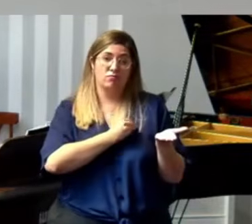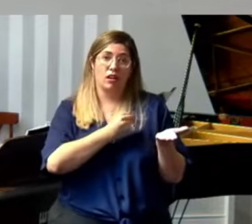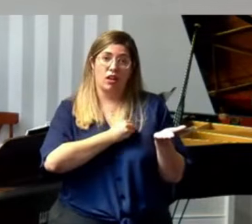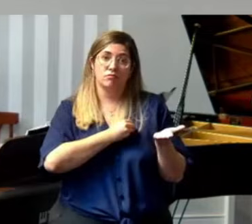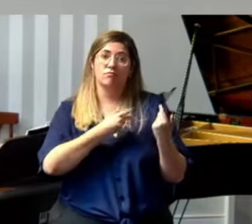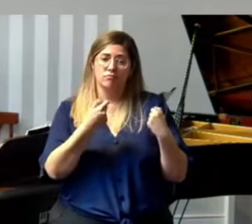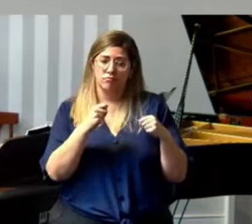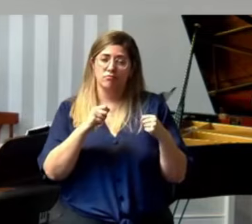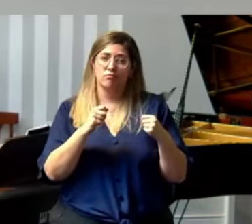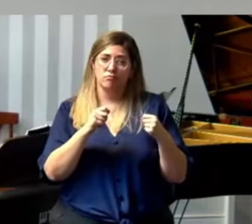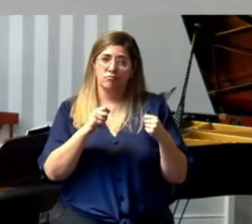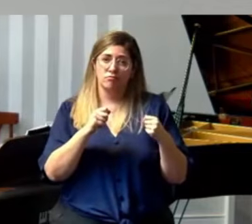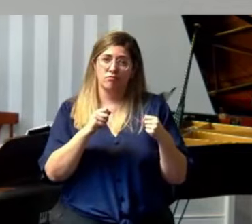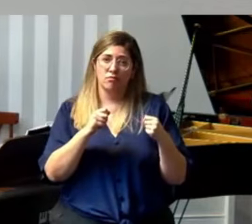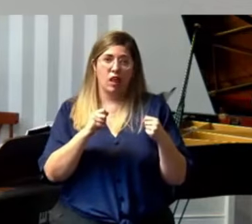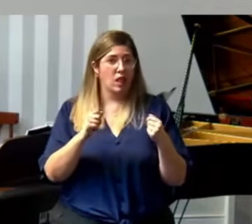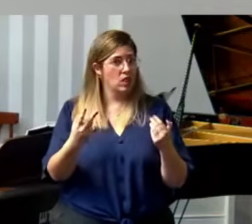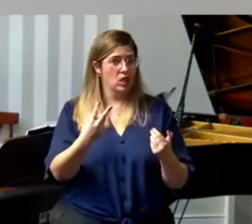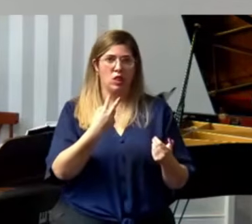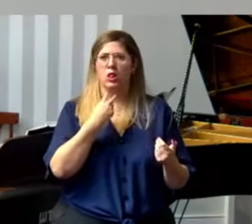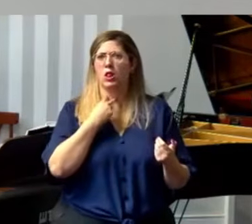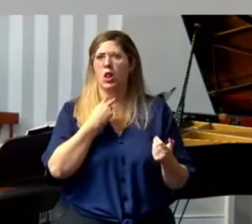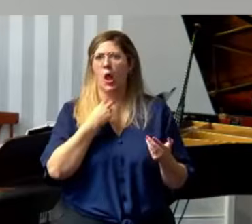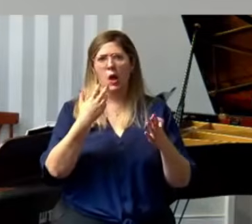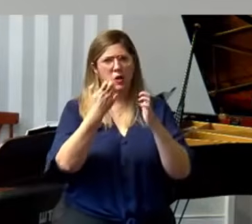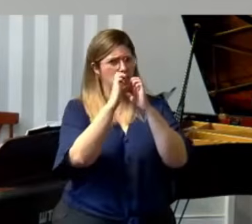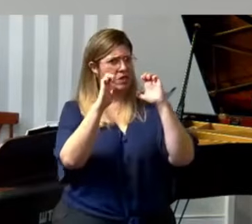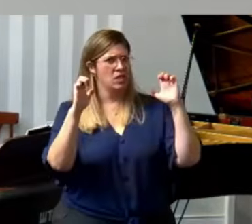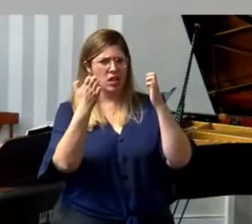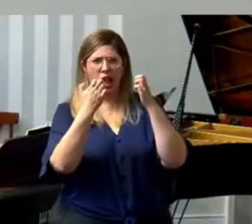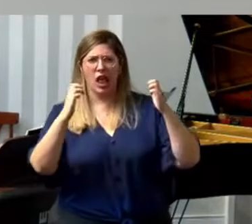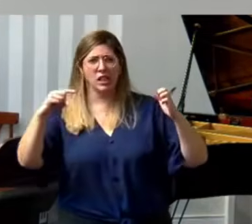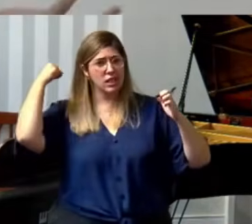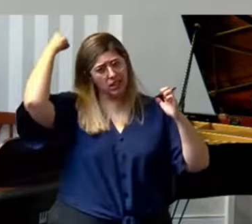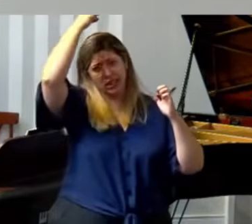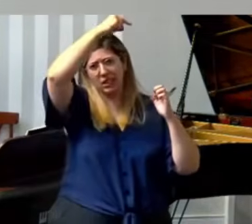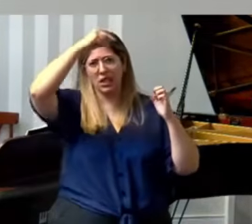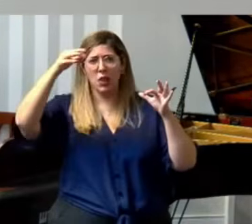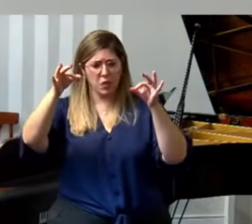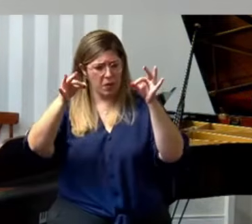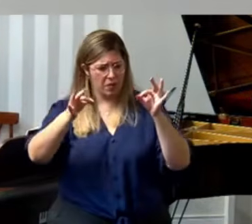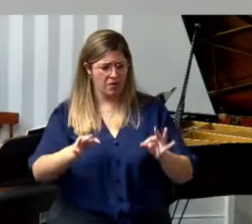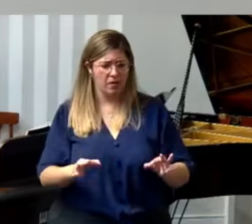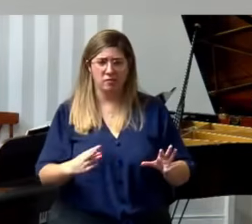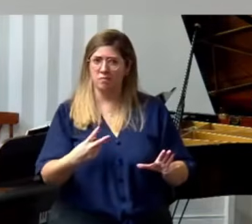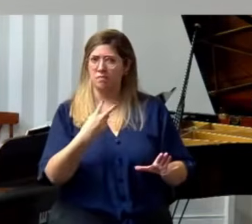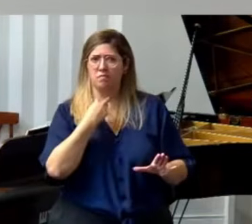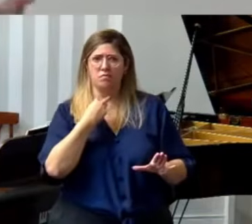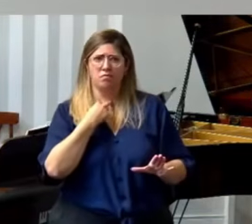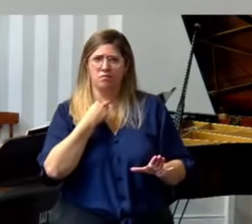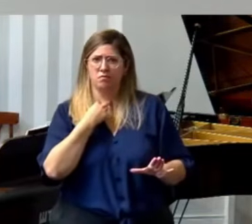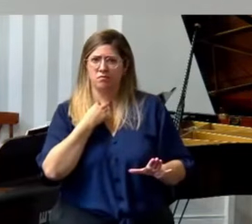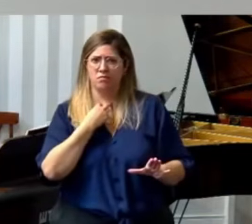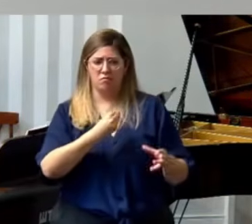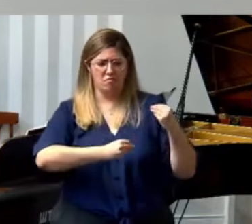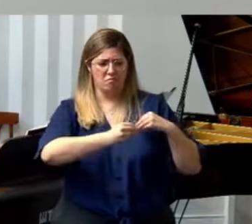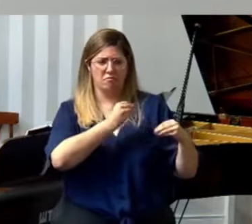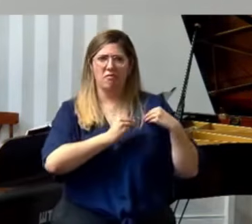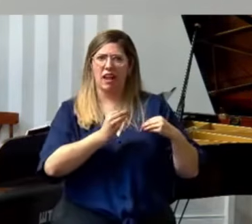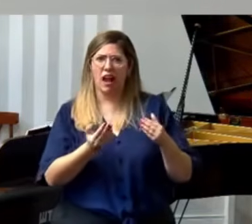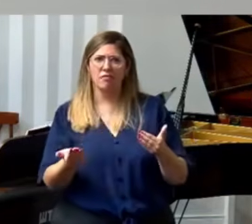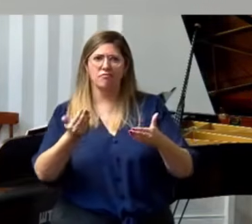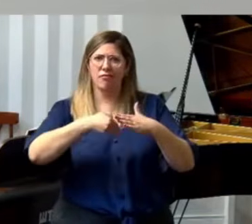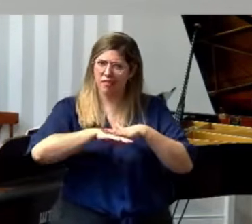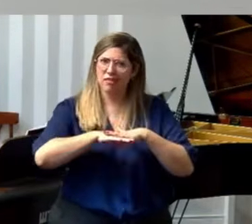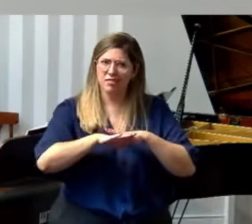vida, ele não pode permanecer num santuário que Deus habita, que é santo, que é perfeito, e que não pode, então, receber coisas que são más dentro